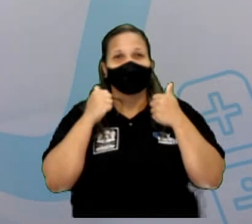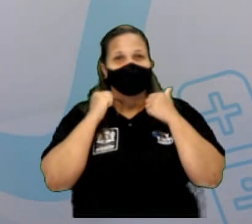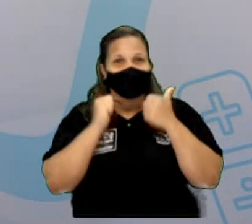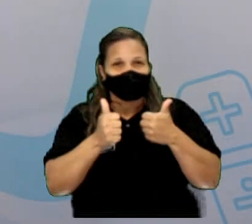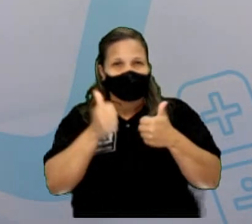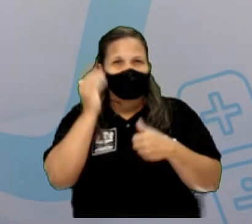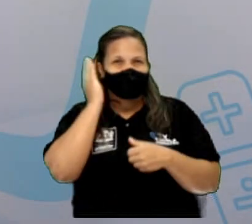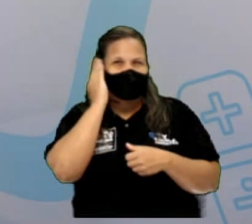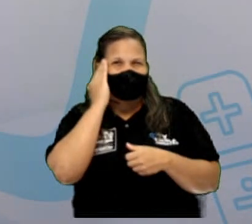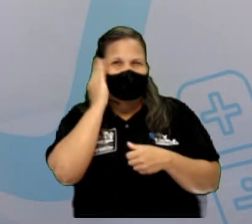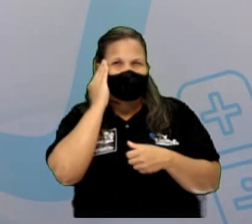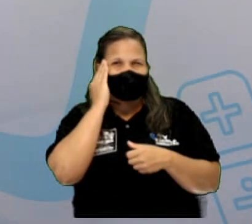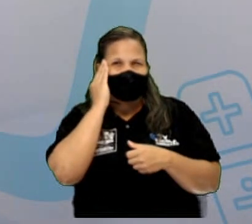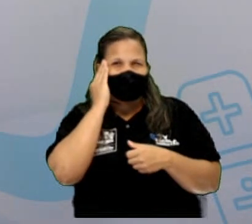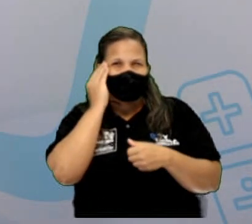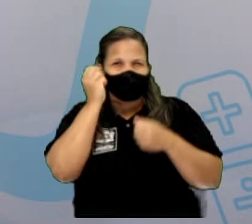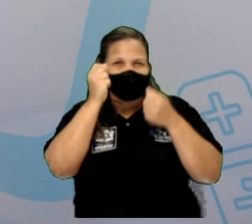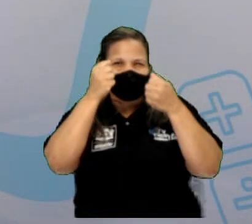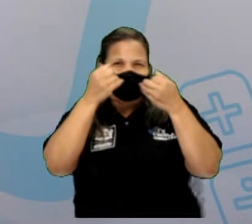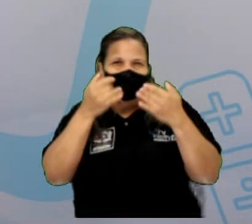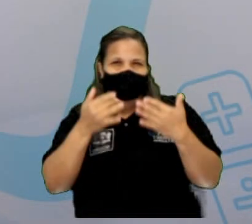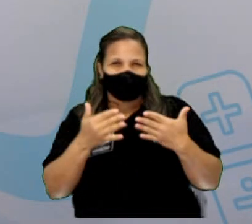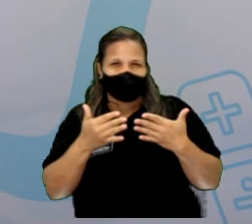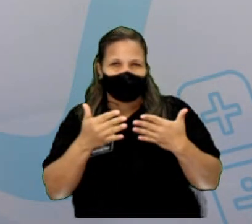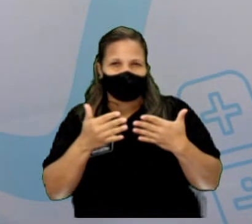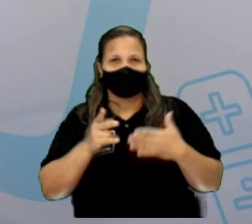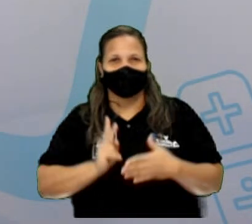que é tática, o que é técnica. Então, vamos seguir.